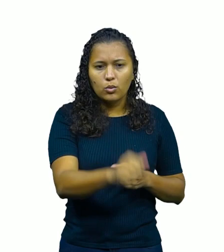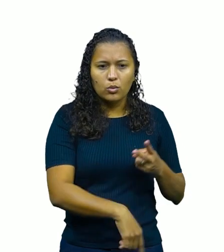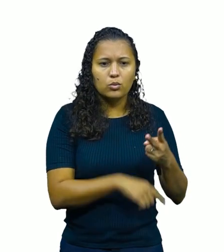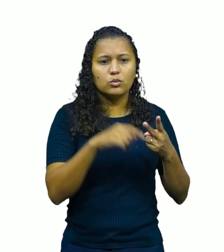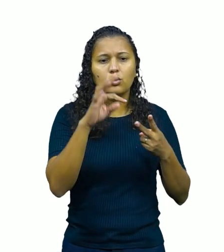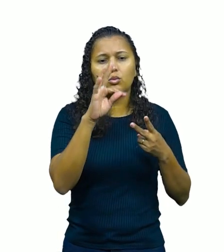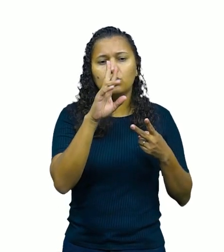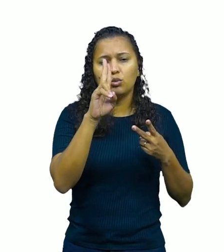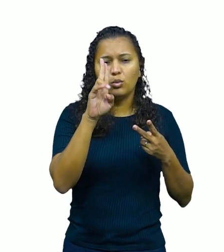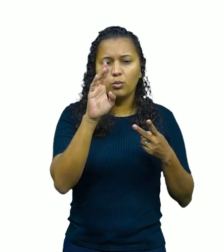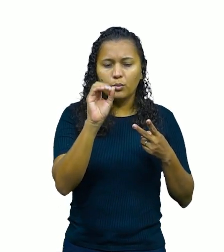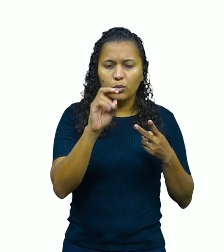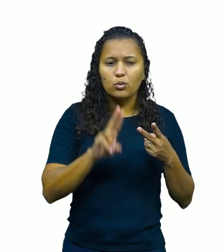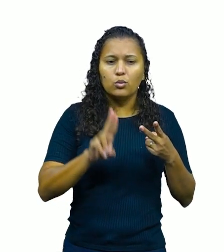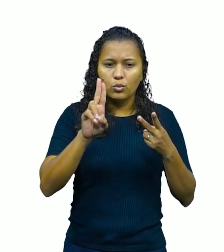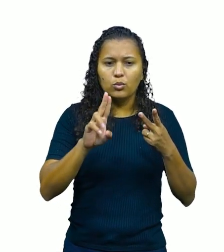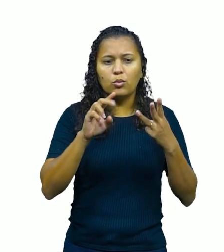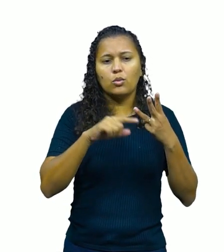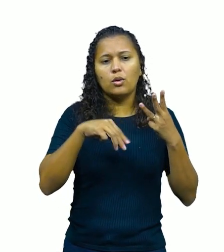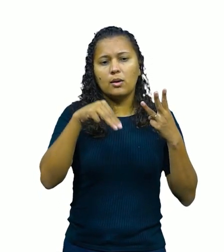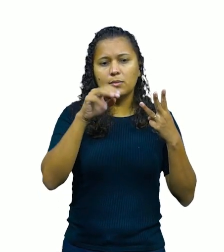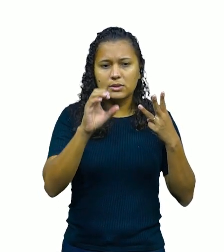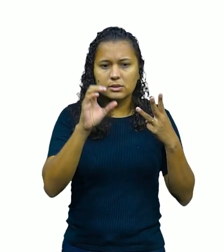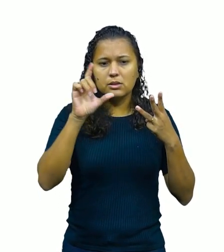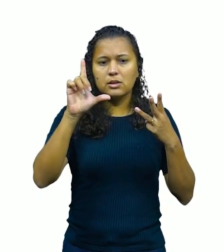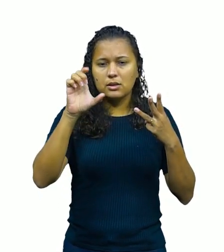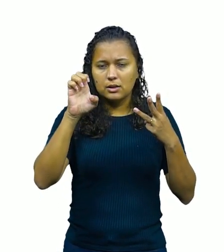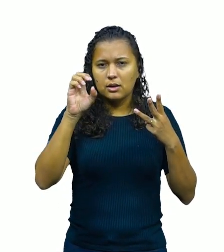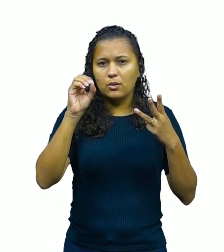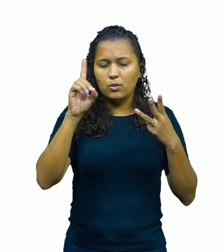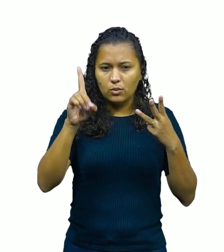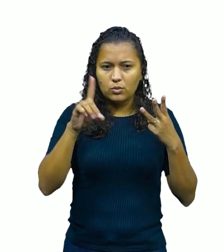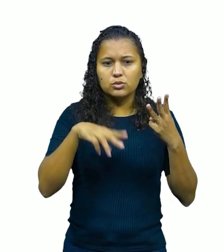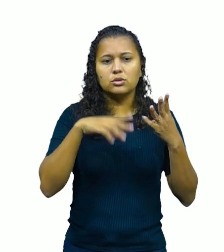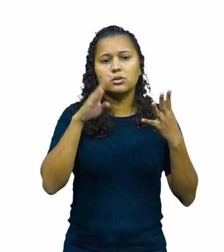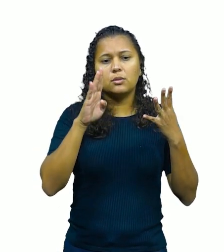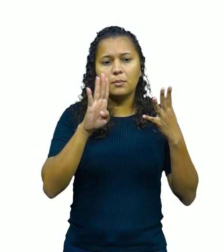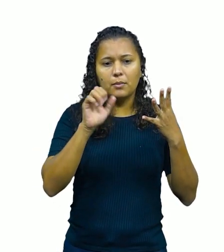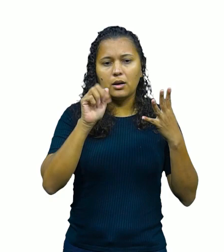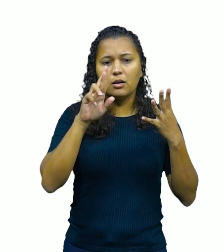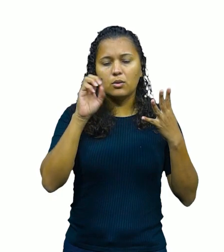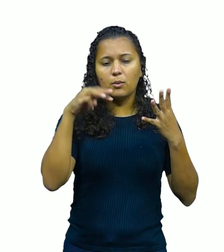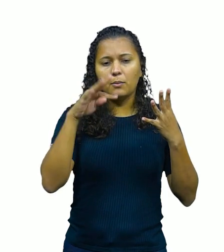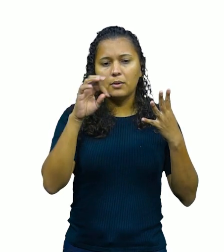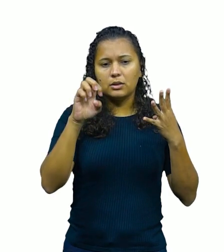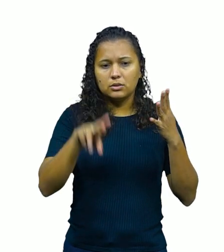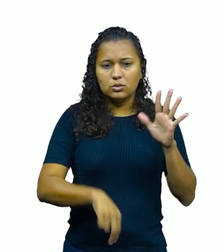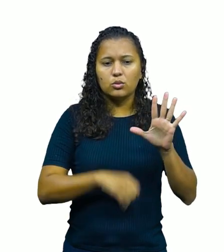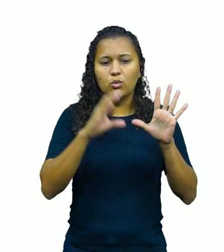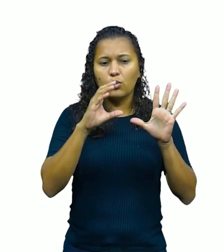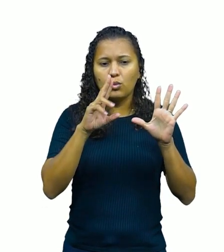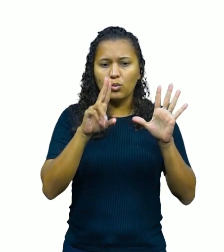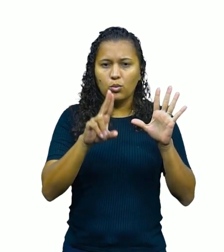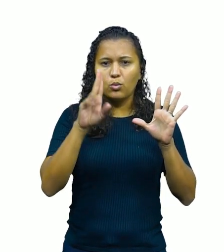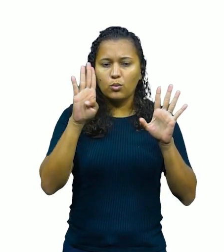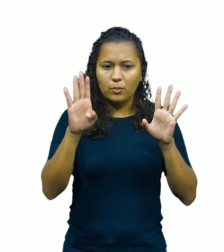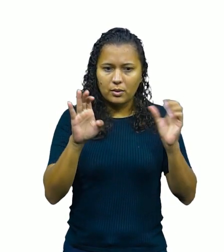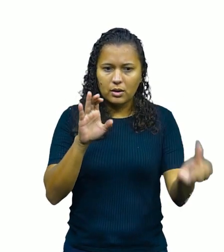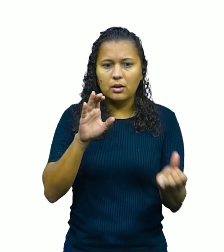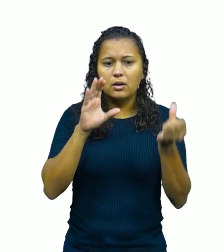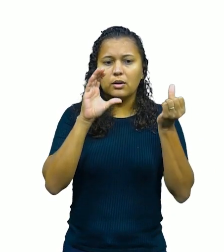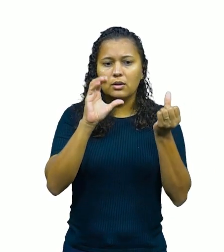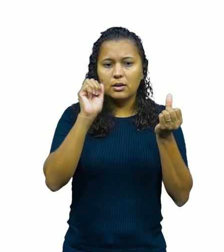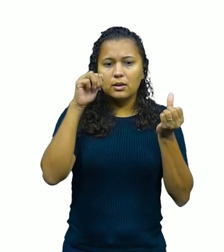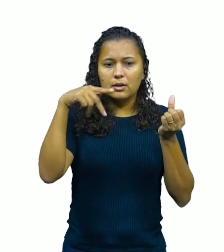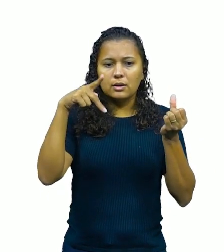o MC Leod, o barômetro, que é um dos mais conhecidos, a cuba, a